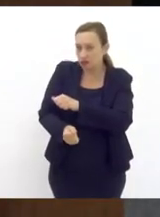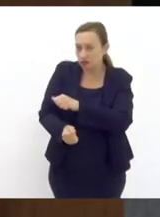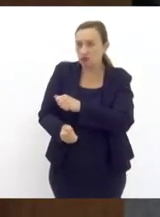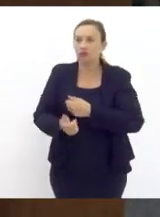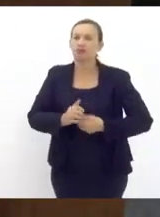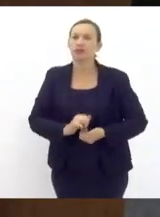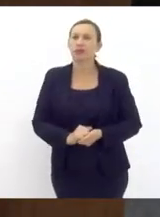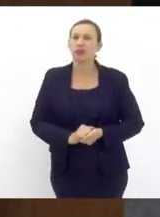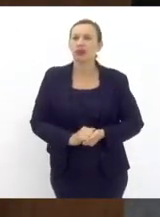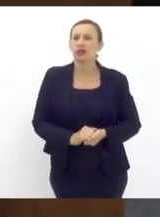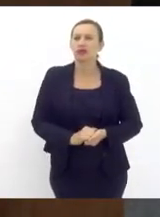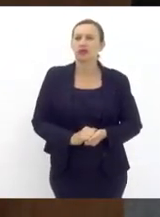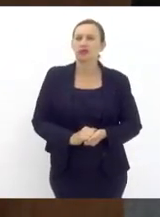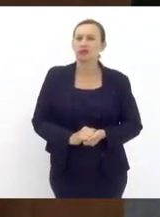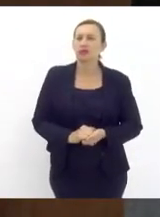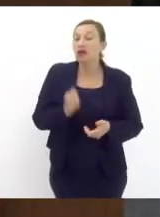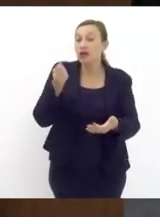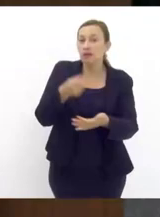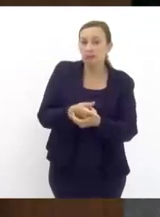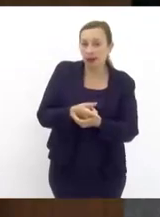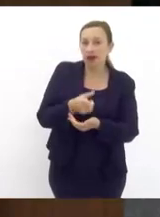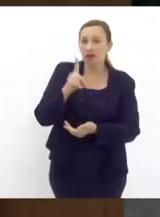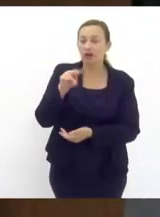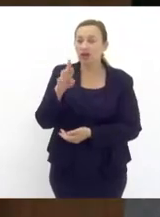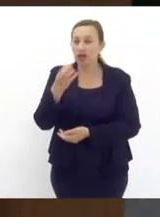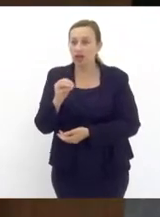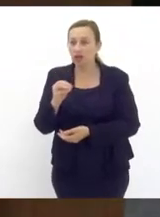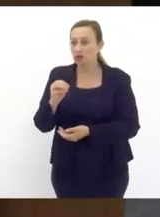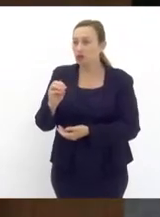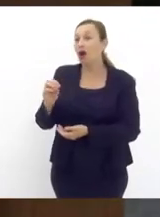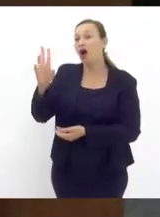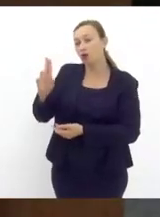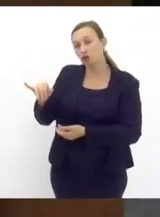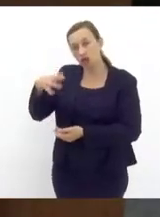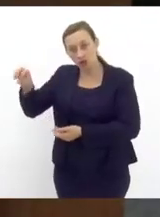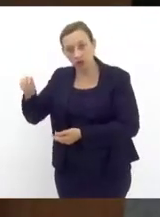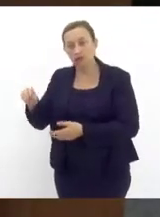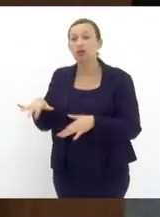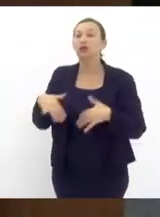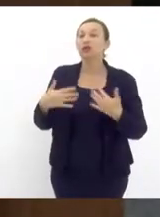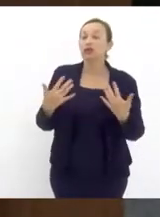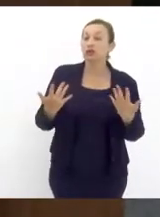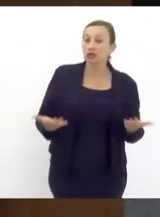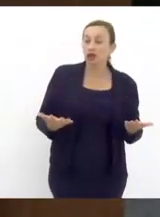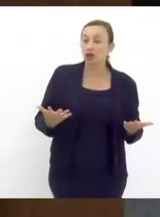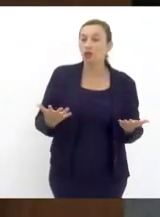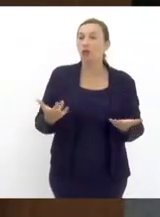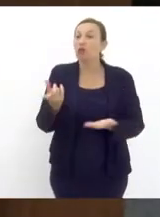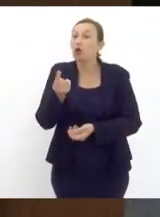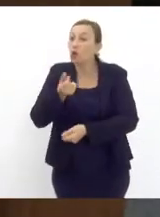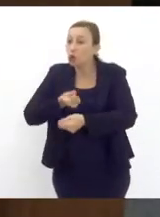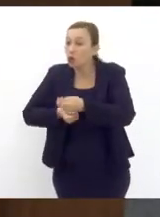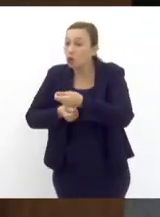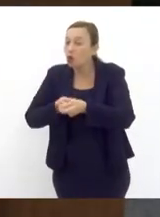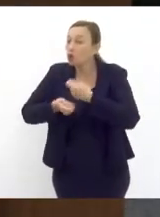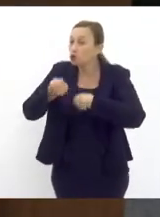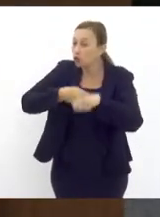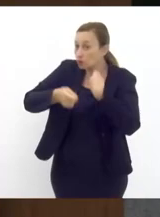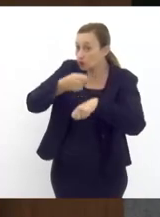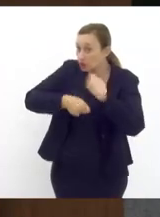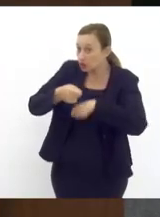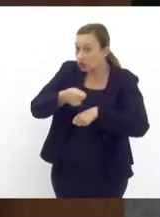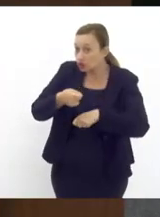que pagam créditos à União ao conjunto da União economia como extremas